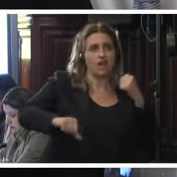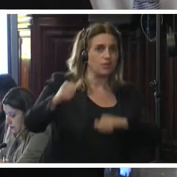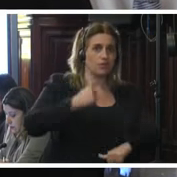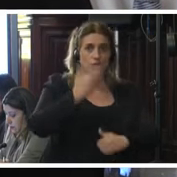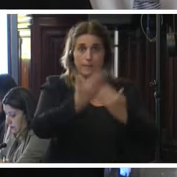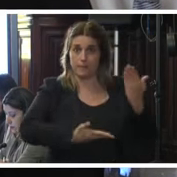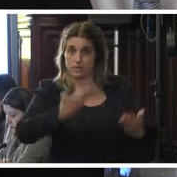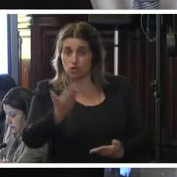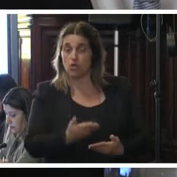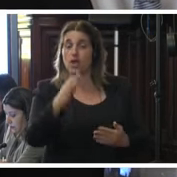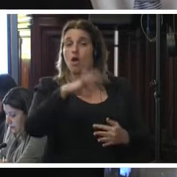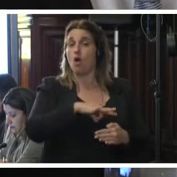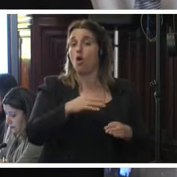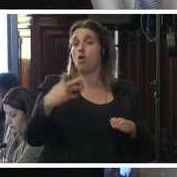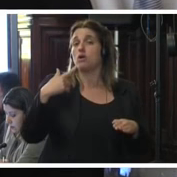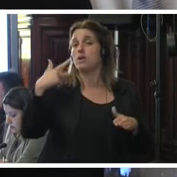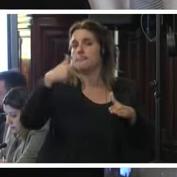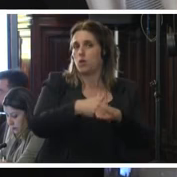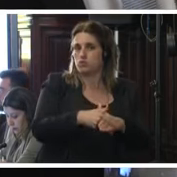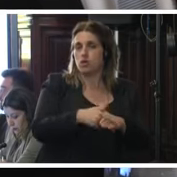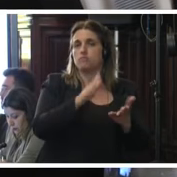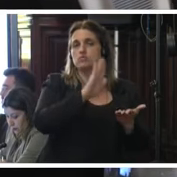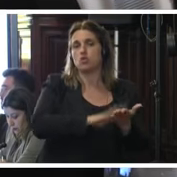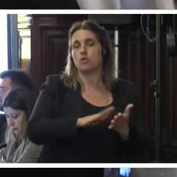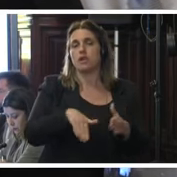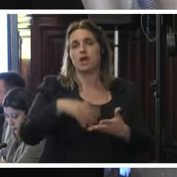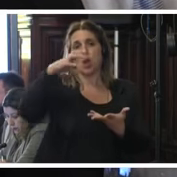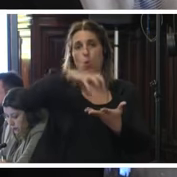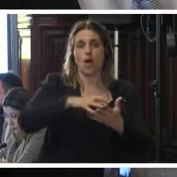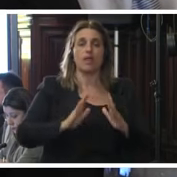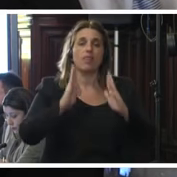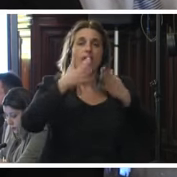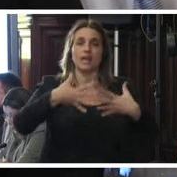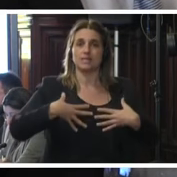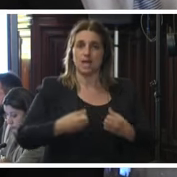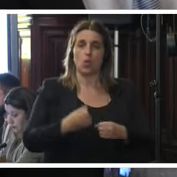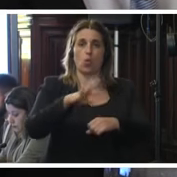saúde, hospitais, unidades de ensino, creches e vias de circulação.